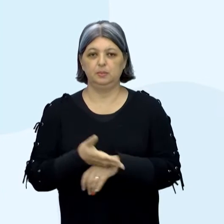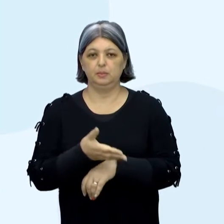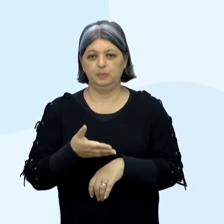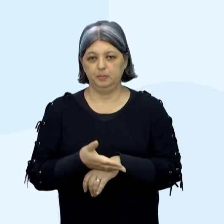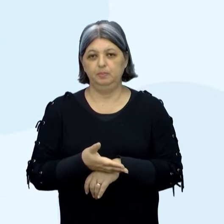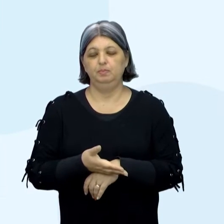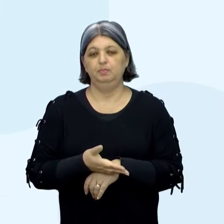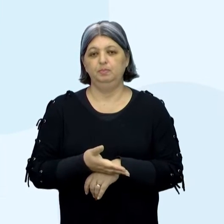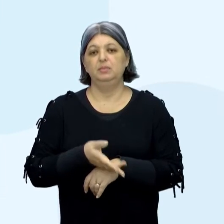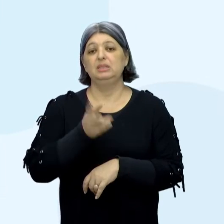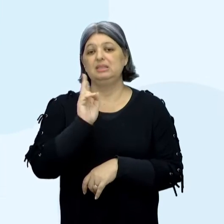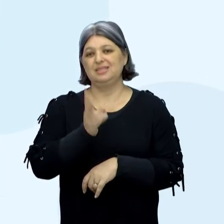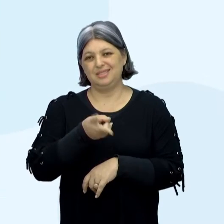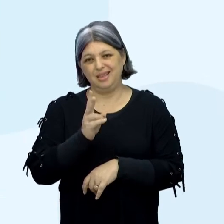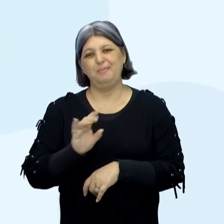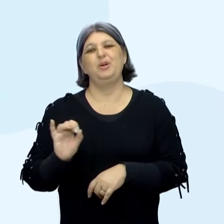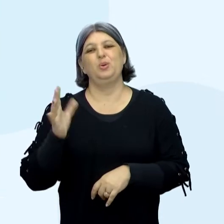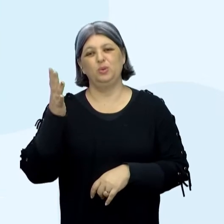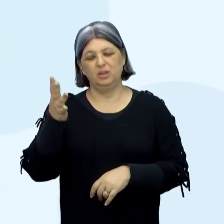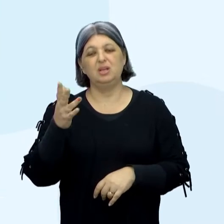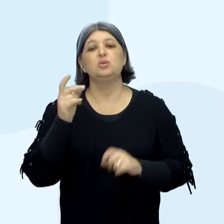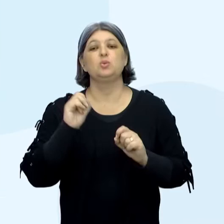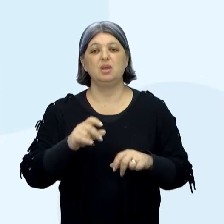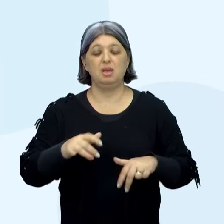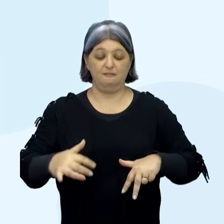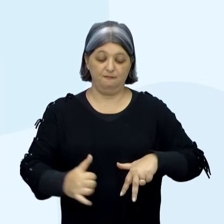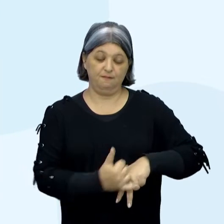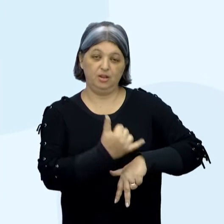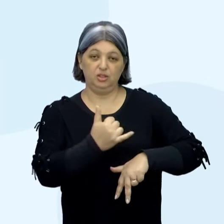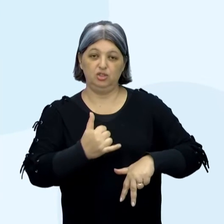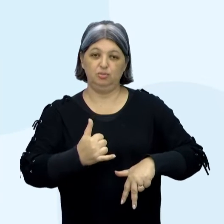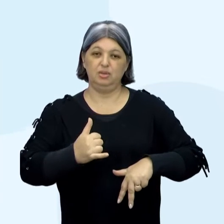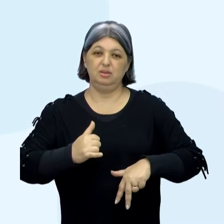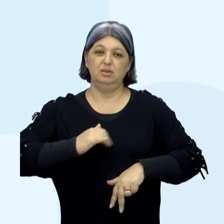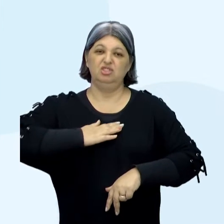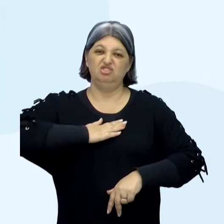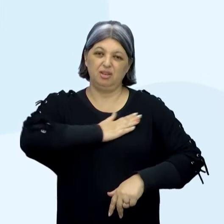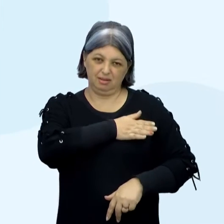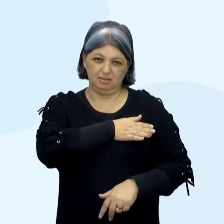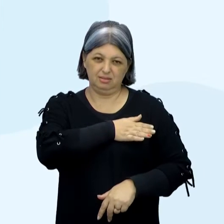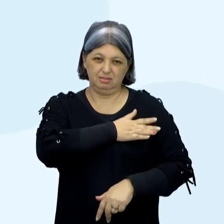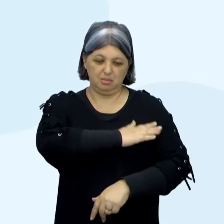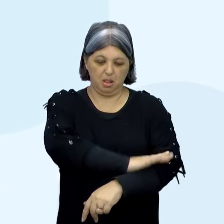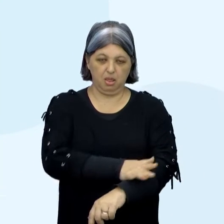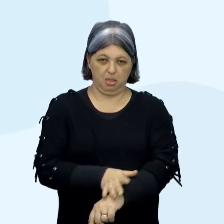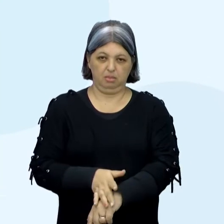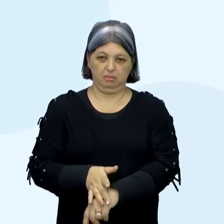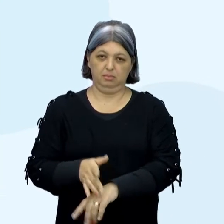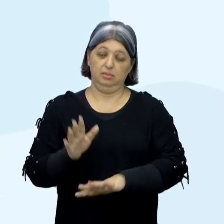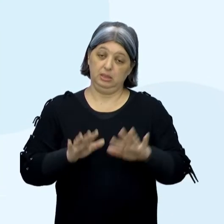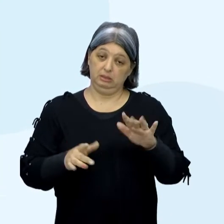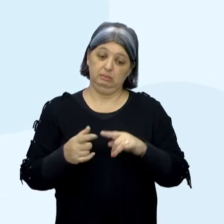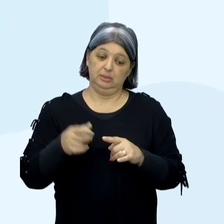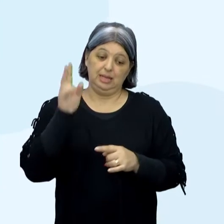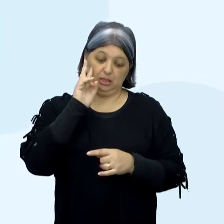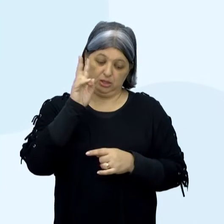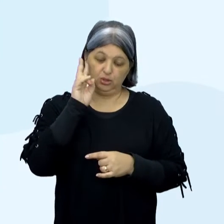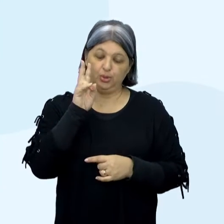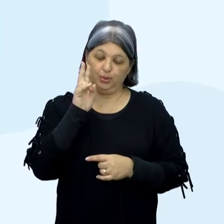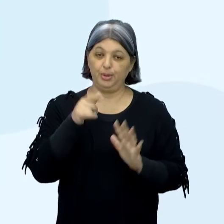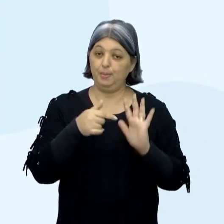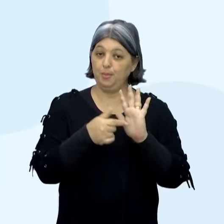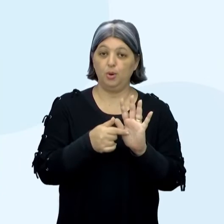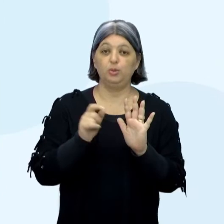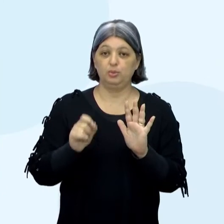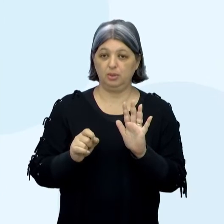são vítimas de racismos. Esses atletas são exceções no mundo do esporte, mas suas histórias